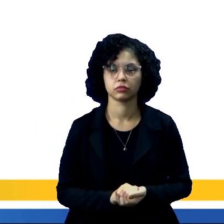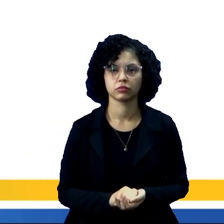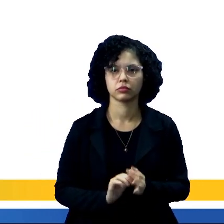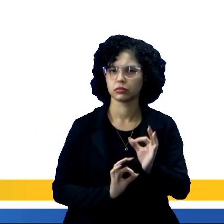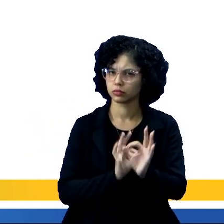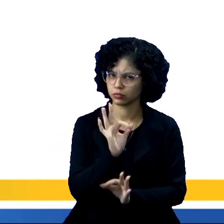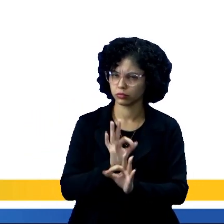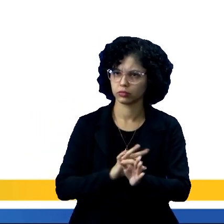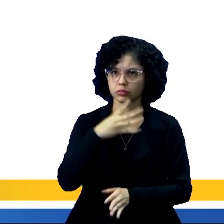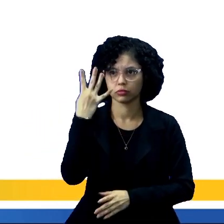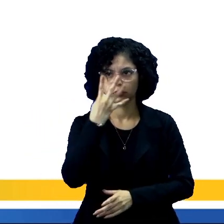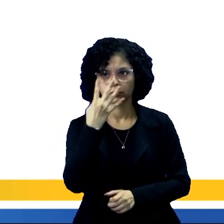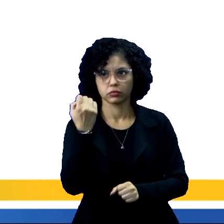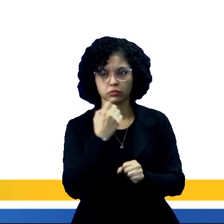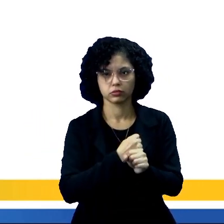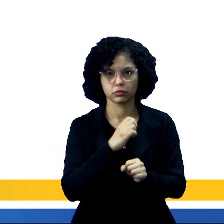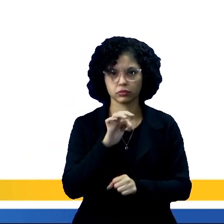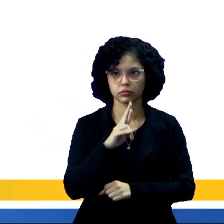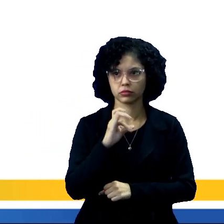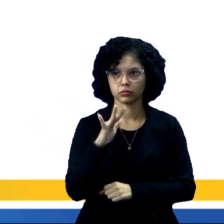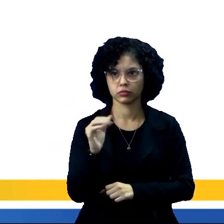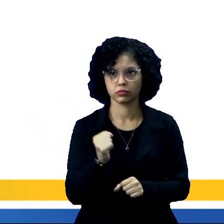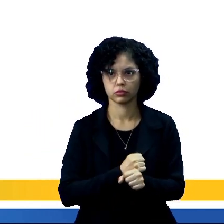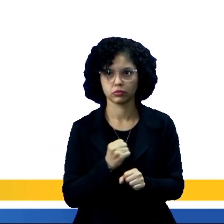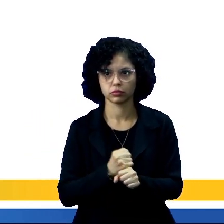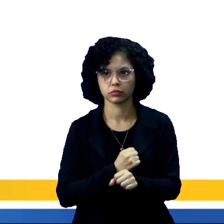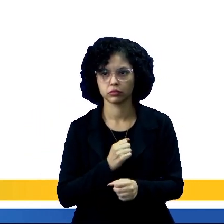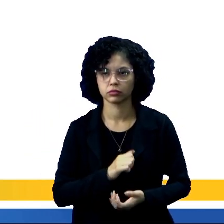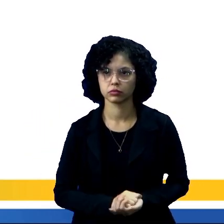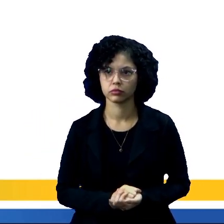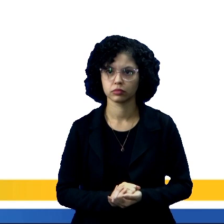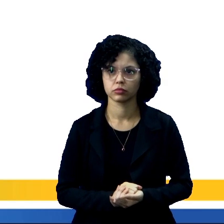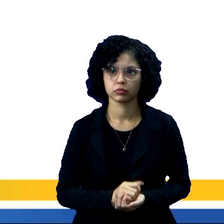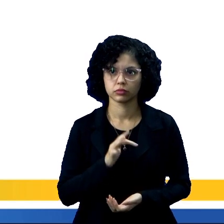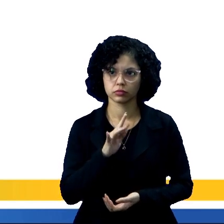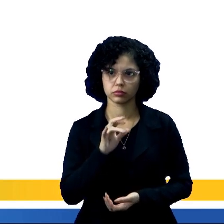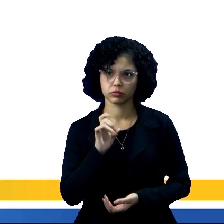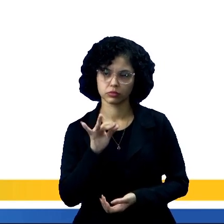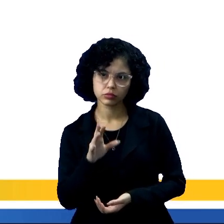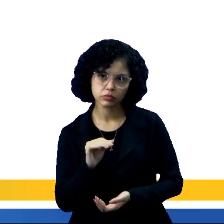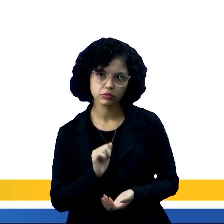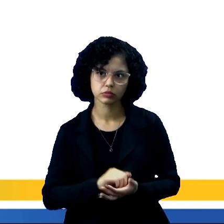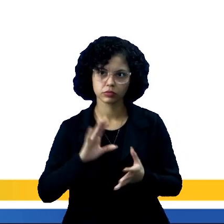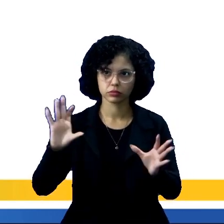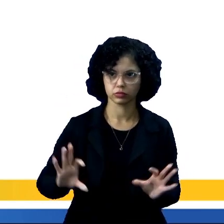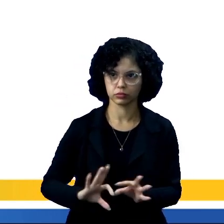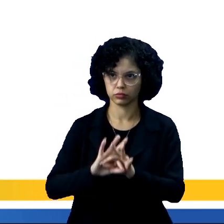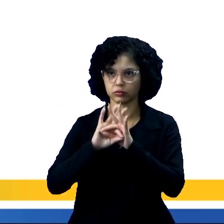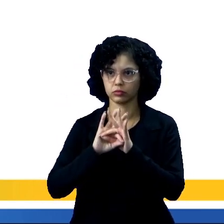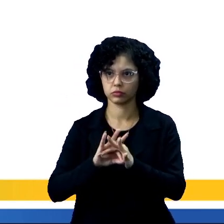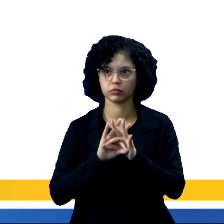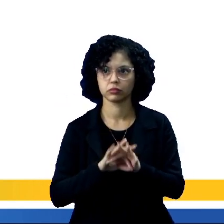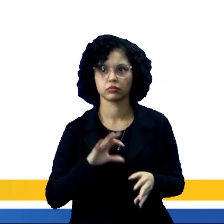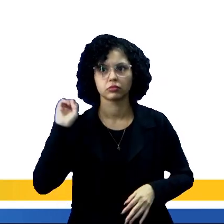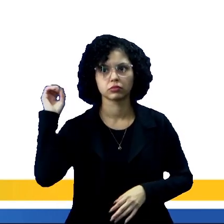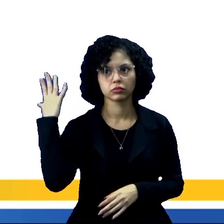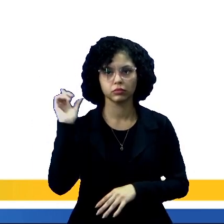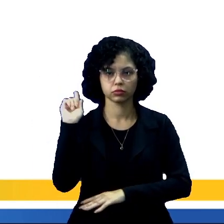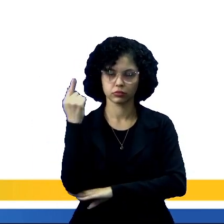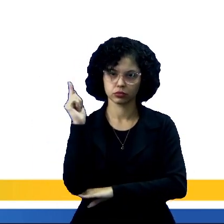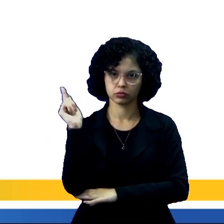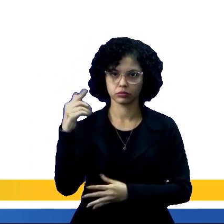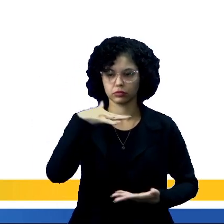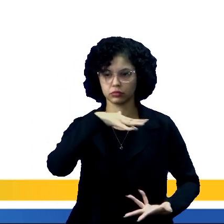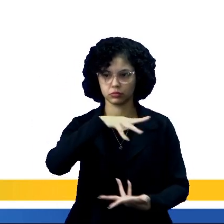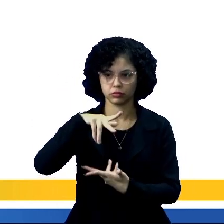que orientam as 4 estações do ano, aos fusos horários de fragmentação que estabelece